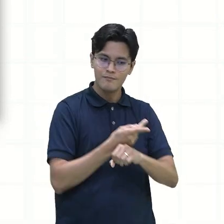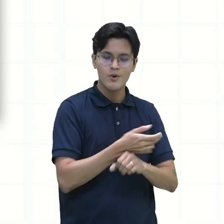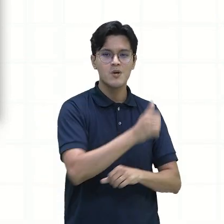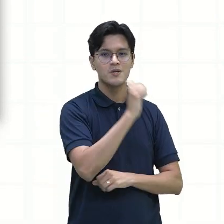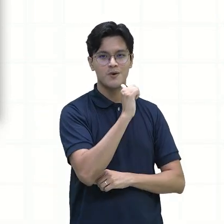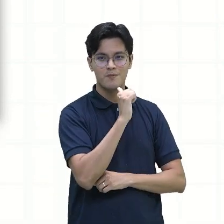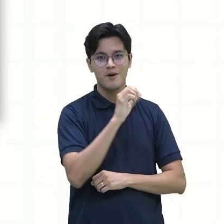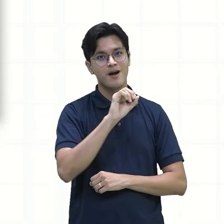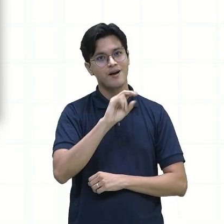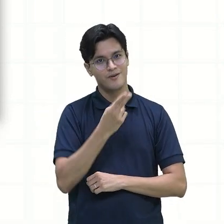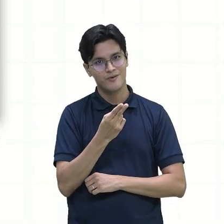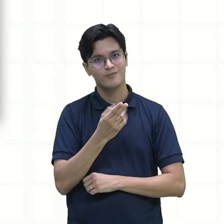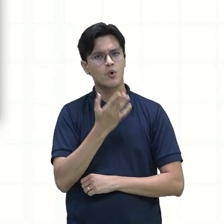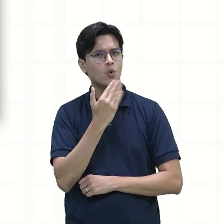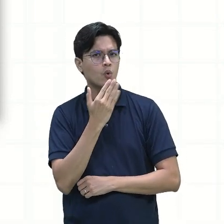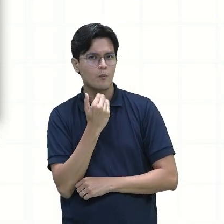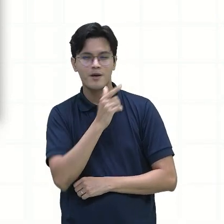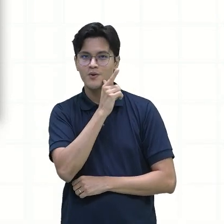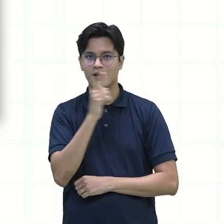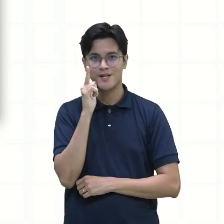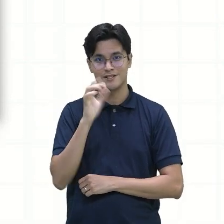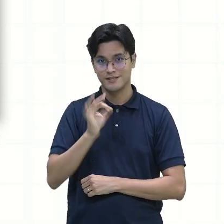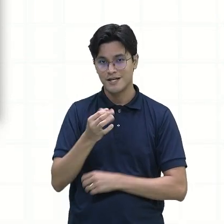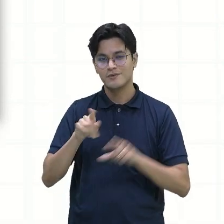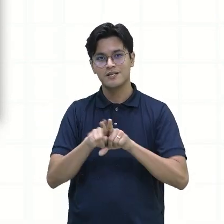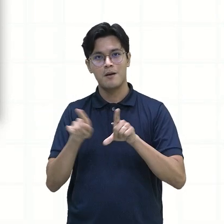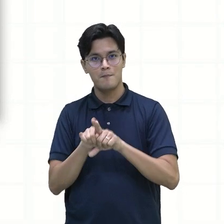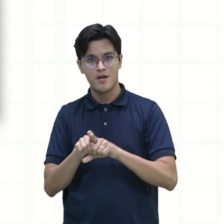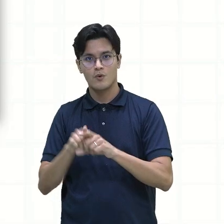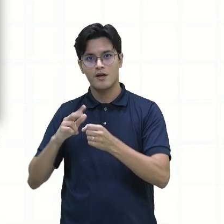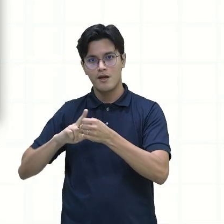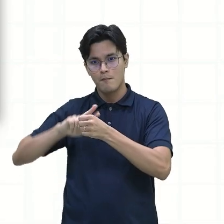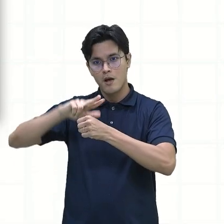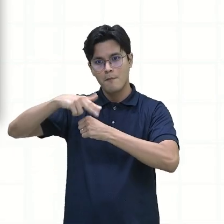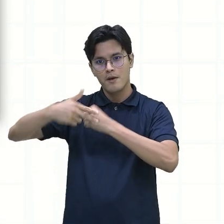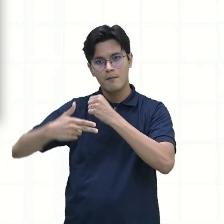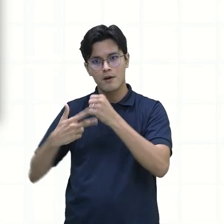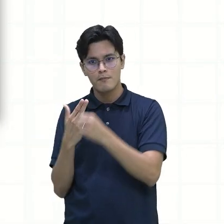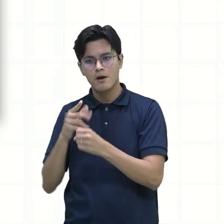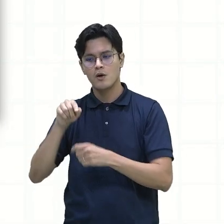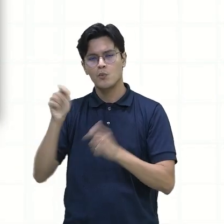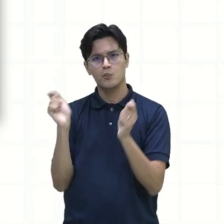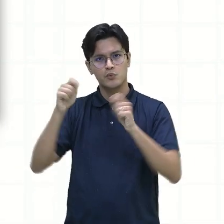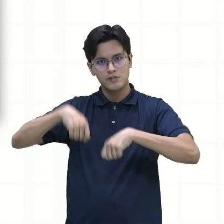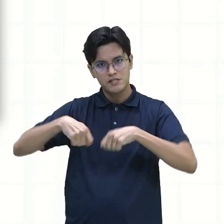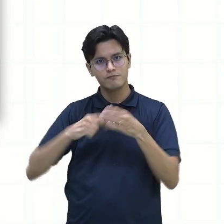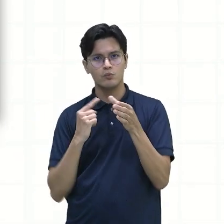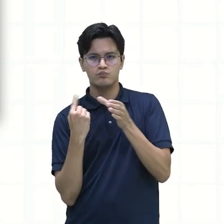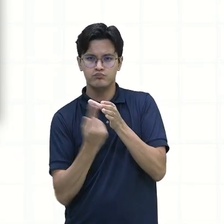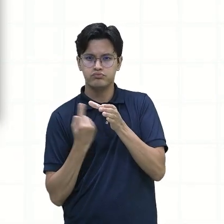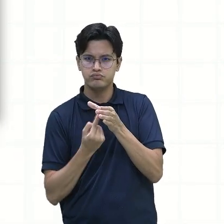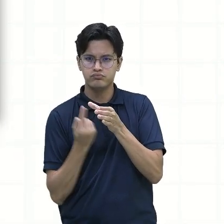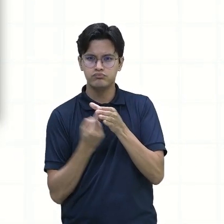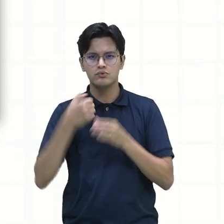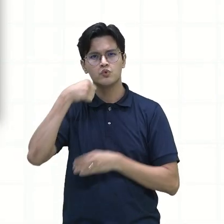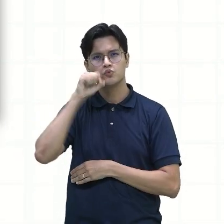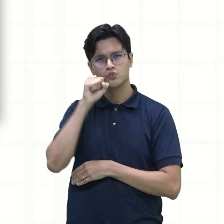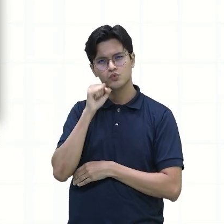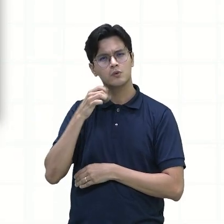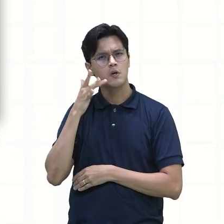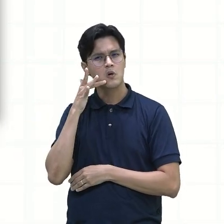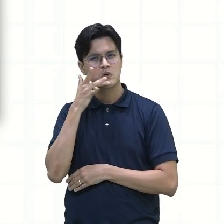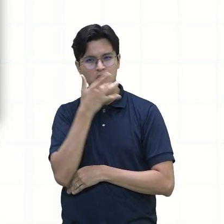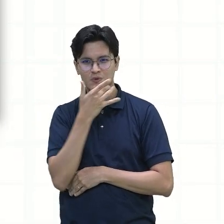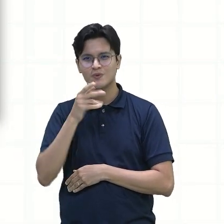do cupuaçu também, que é aquele suco gostoso, né, para nós utilizarmos no nosso dia a dia. Então,